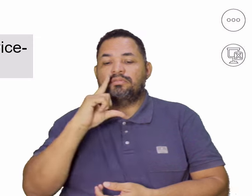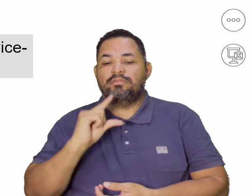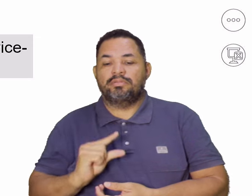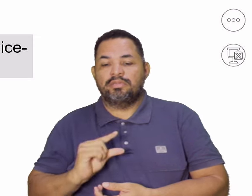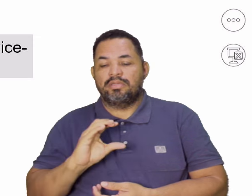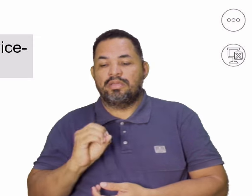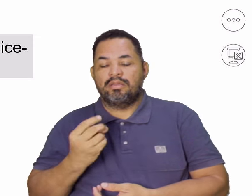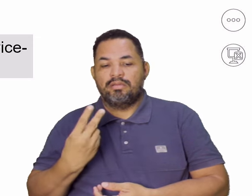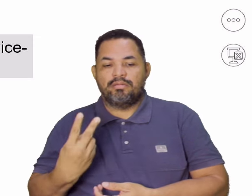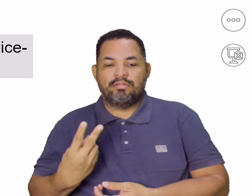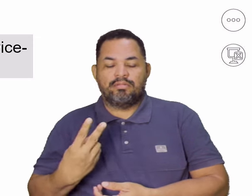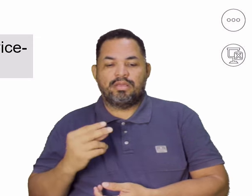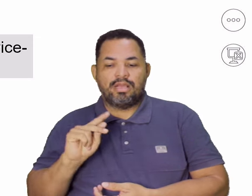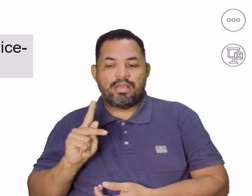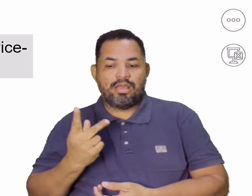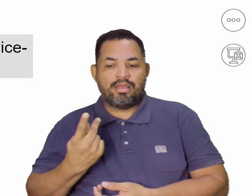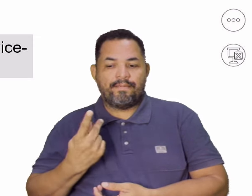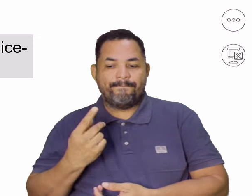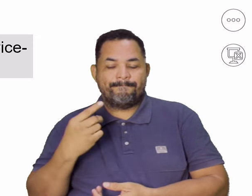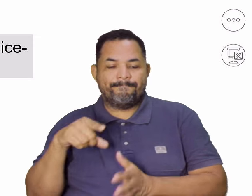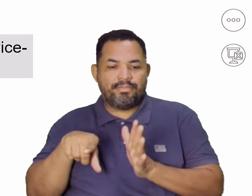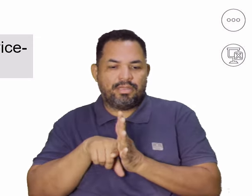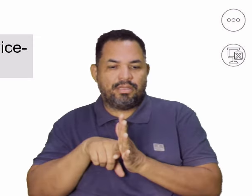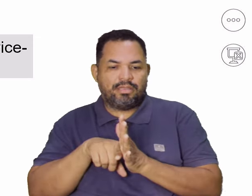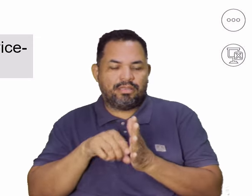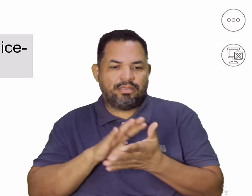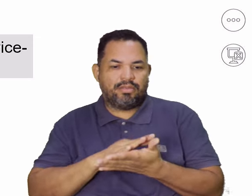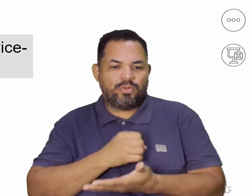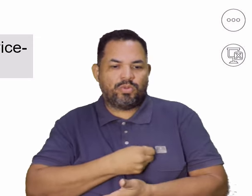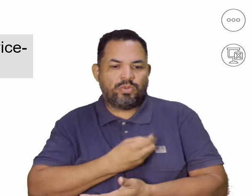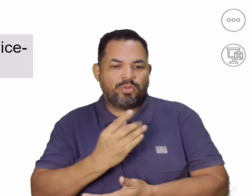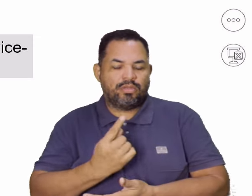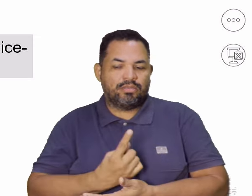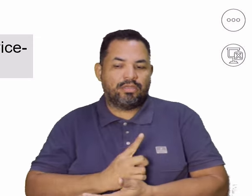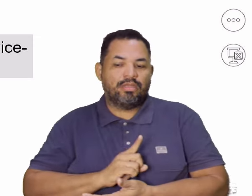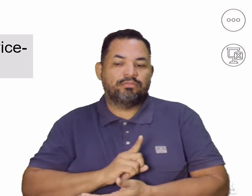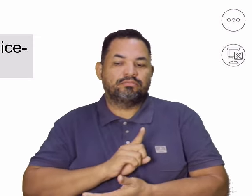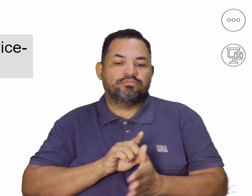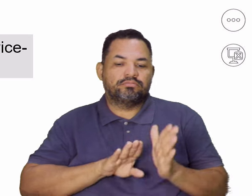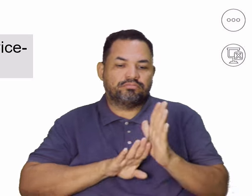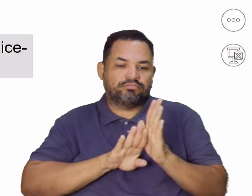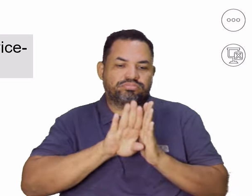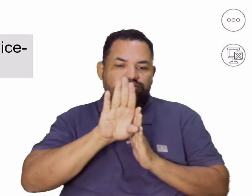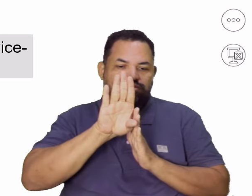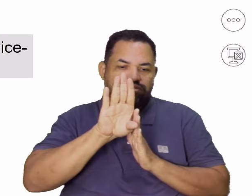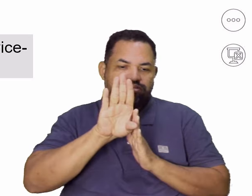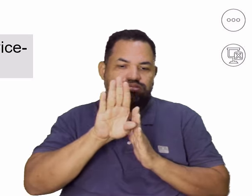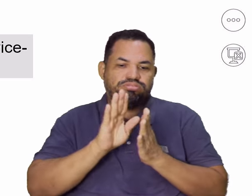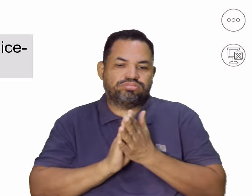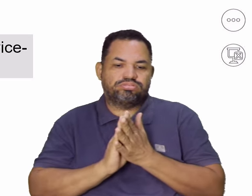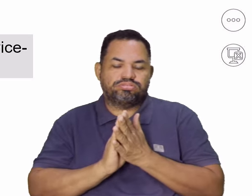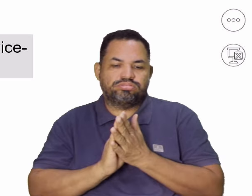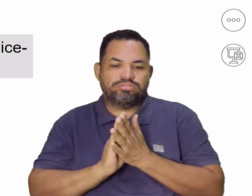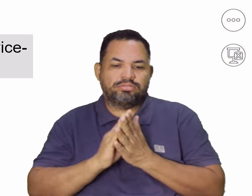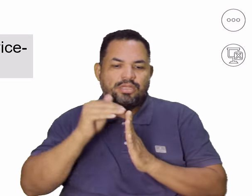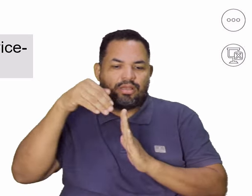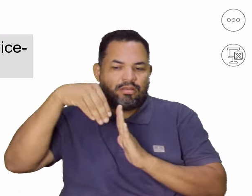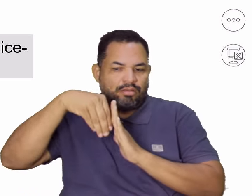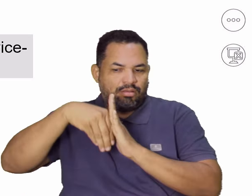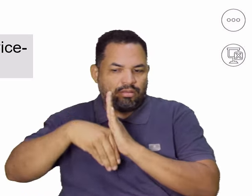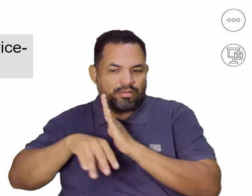vice-versa logo se a concentração de h+ aumenta a concentração de oh Men